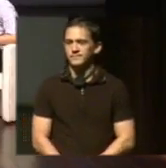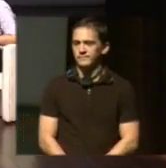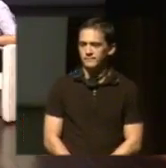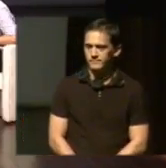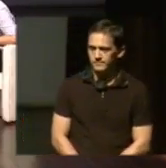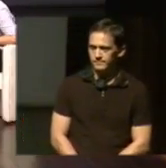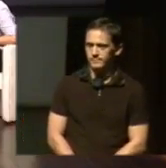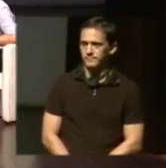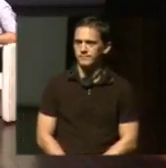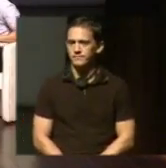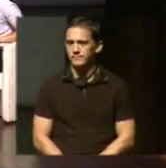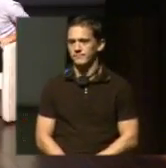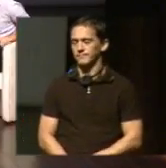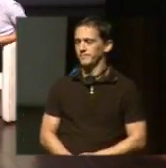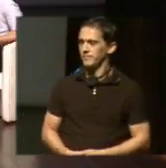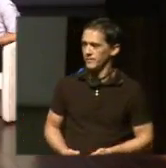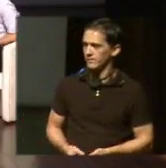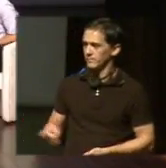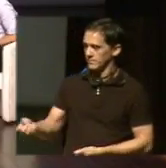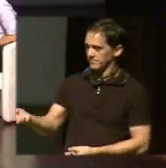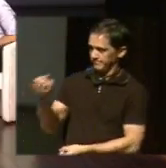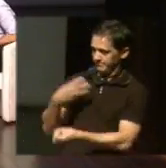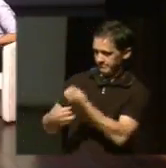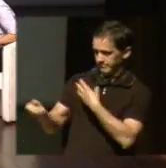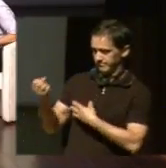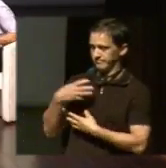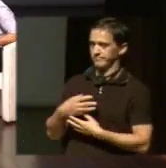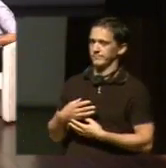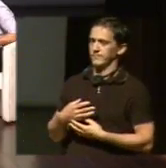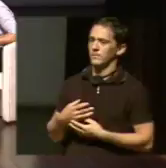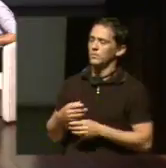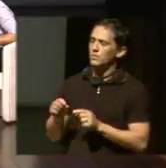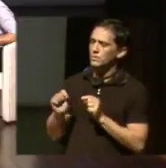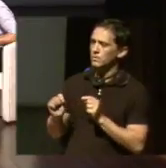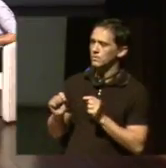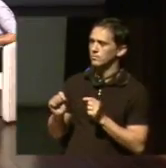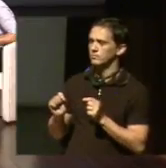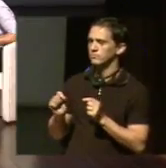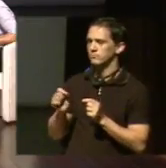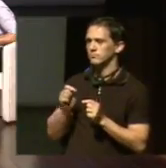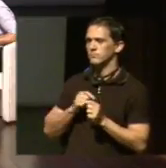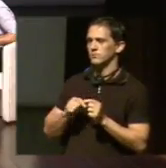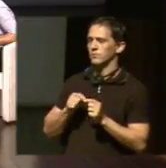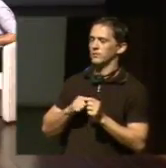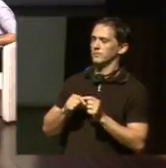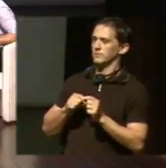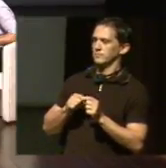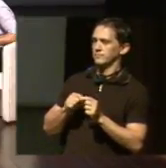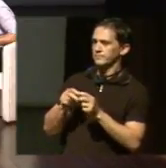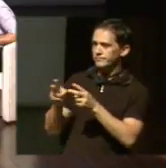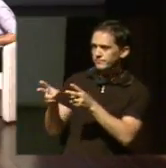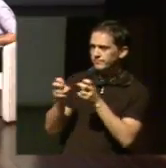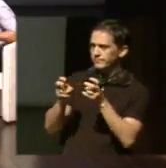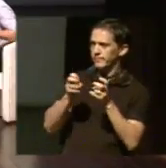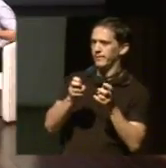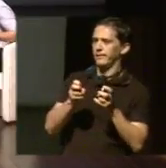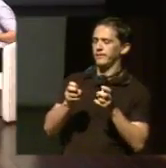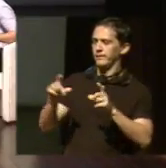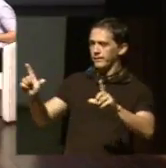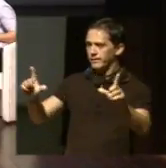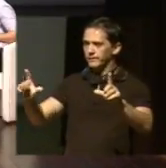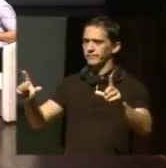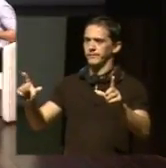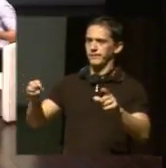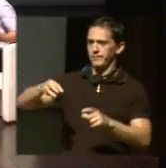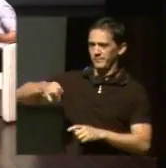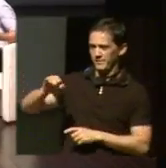Bom, vocês colocaram que a gente vê, então, com uma frequência baixa, né, pessoas idosas nas mídias num primeiro momento,